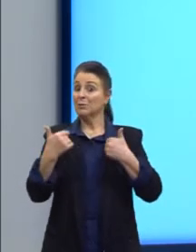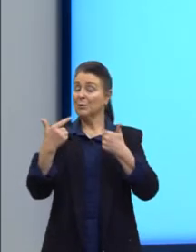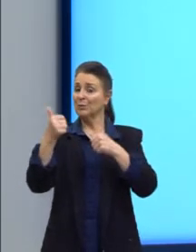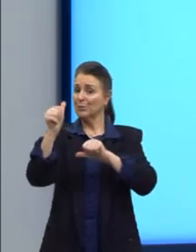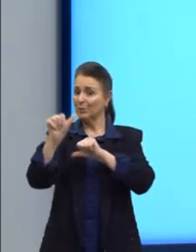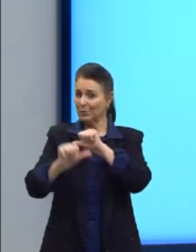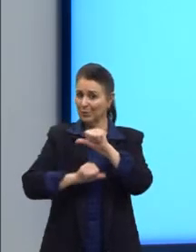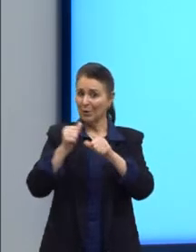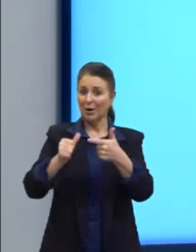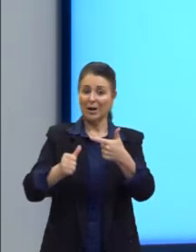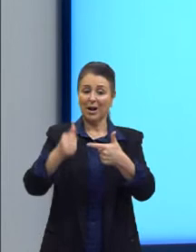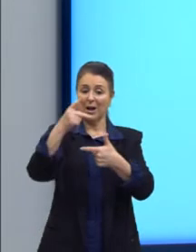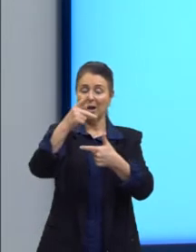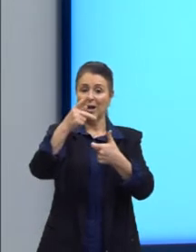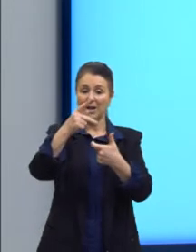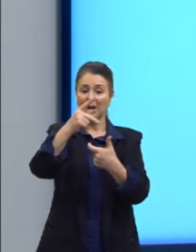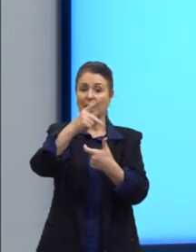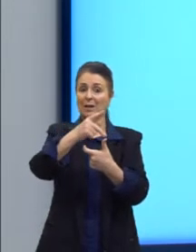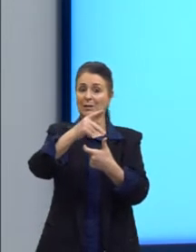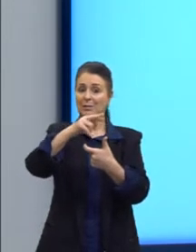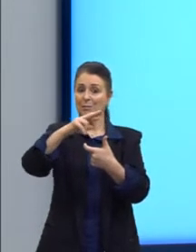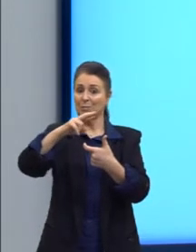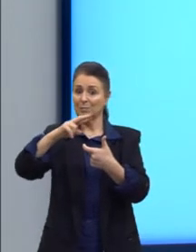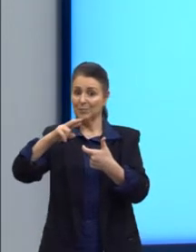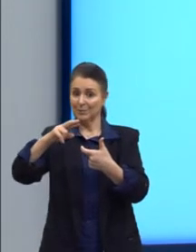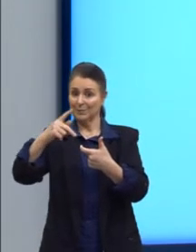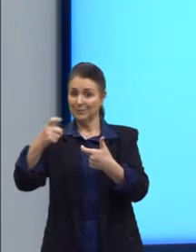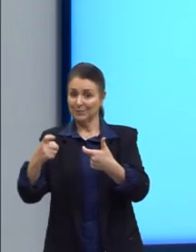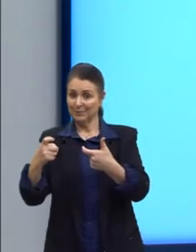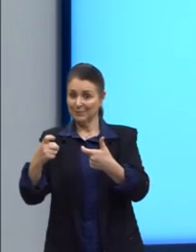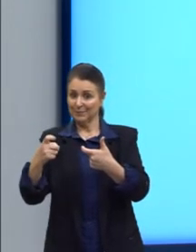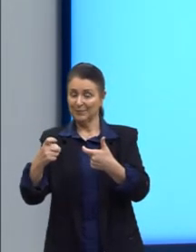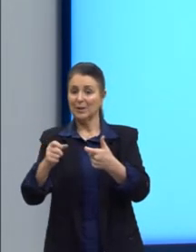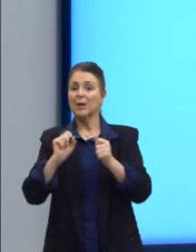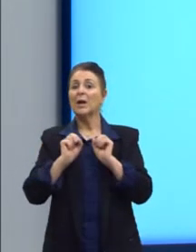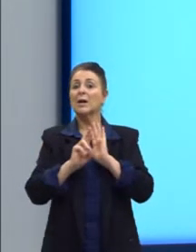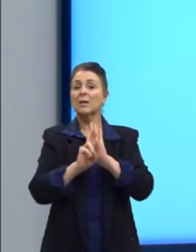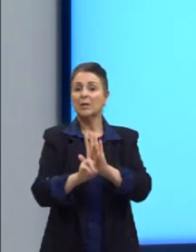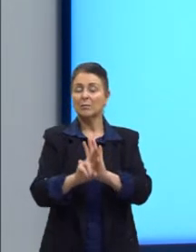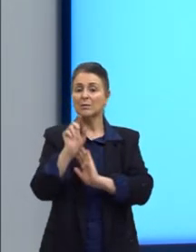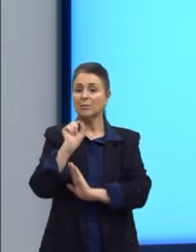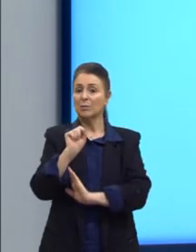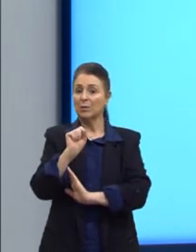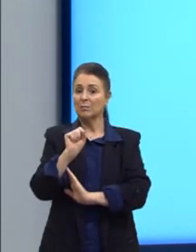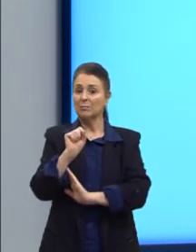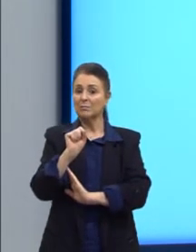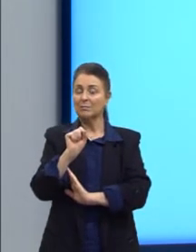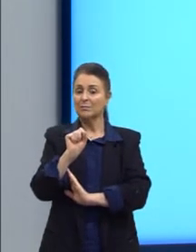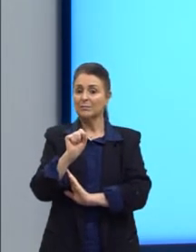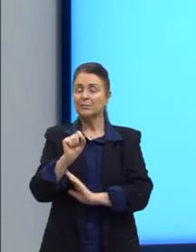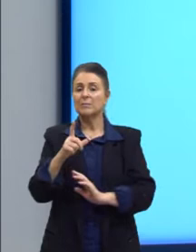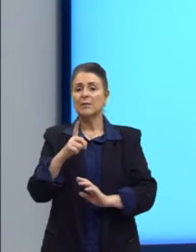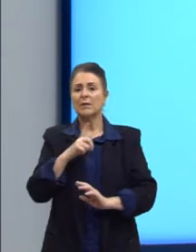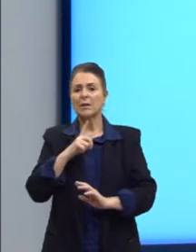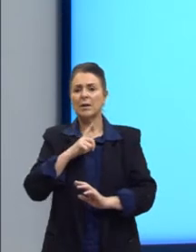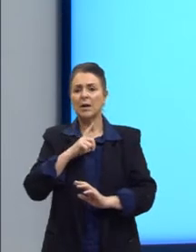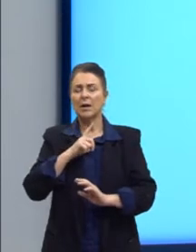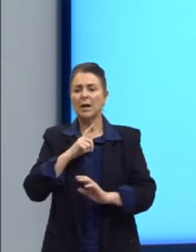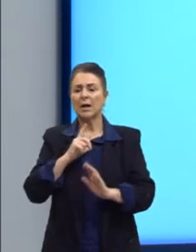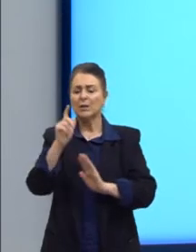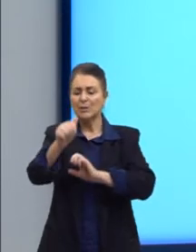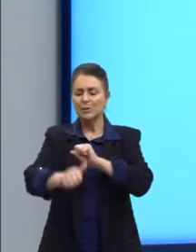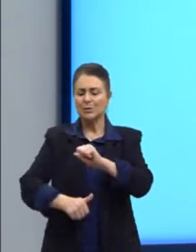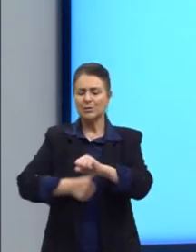proparoxítonas no final do verso o que a gente pode ter representado aí é uma questão de ser